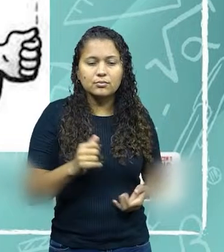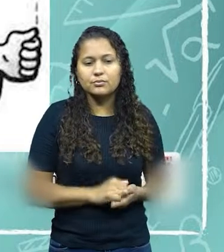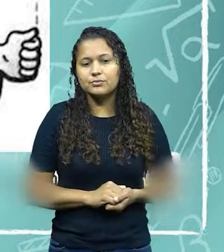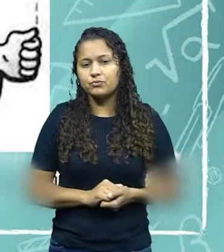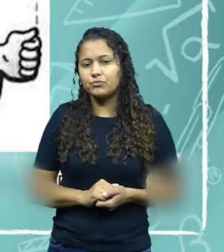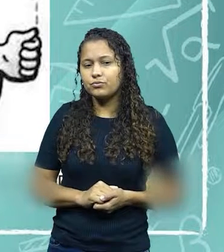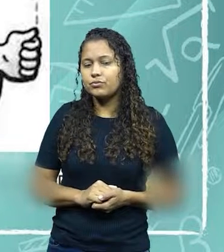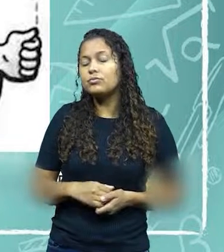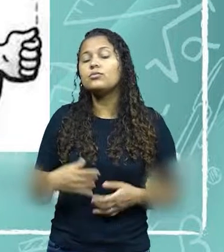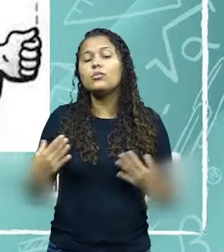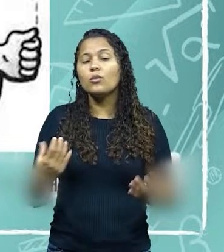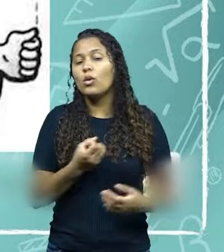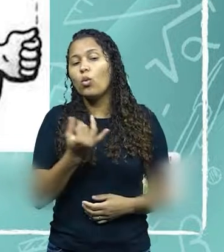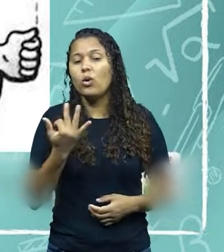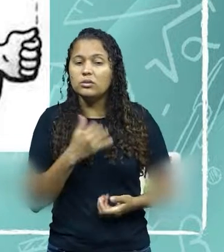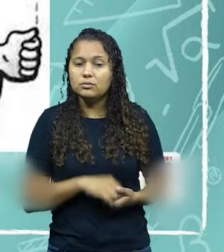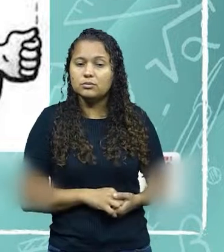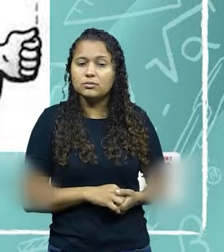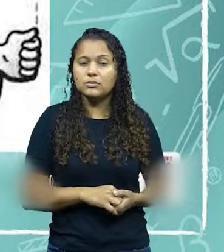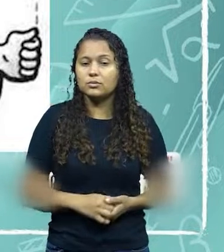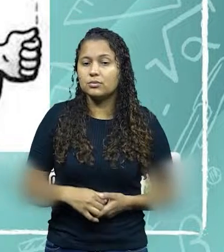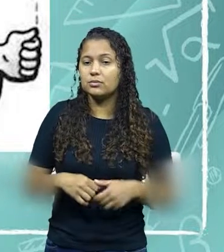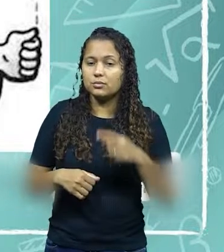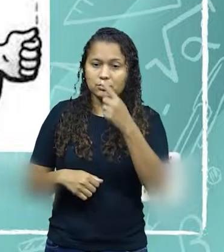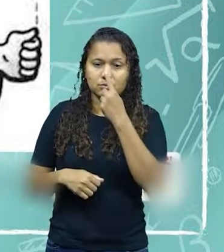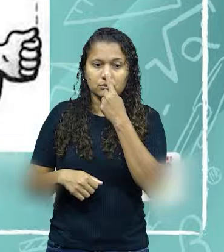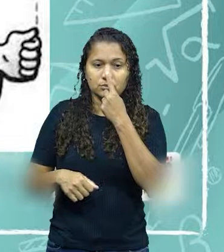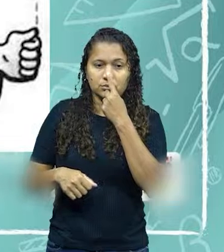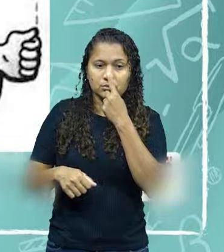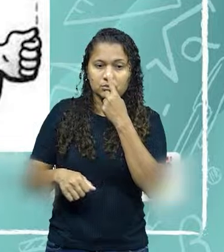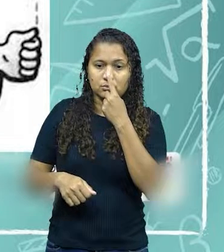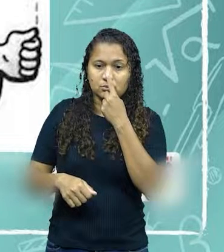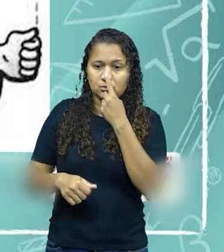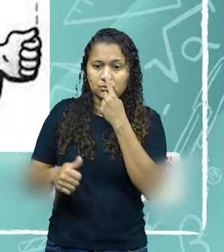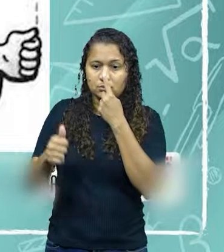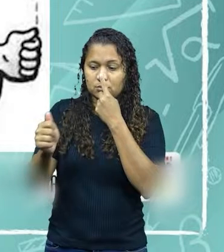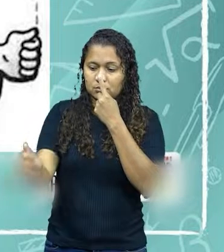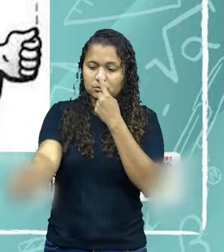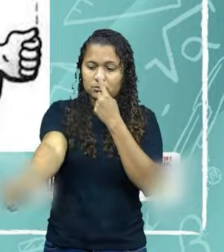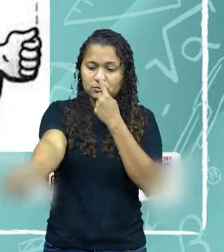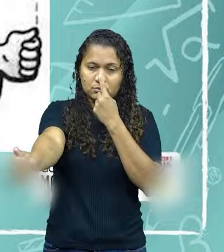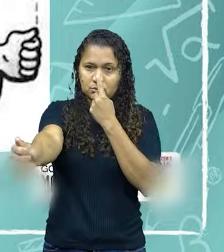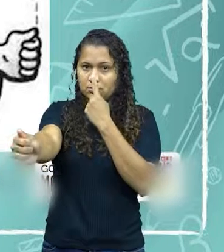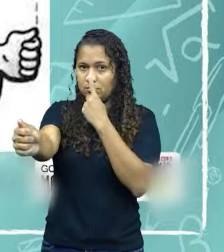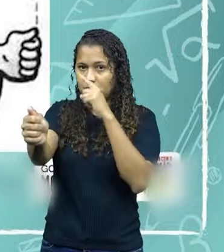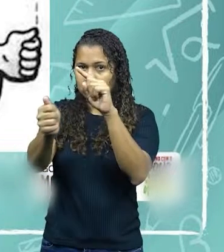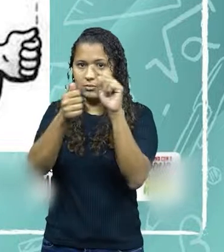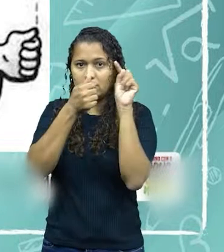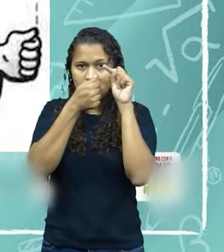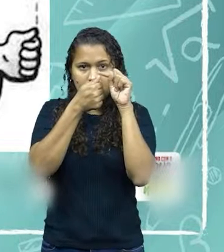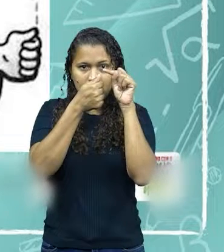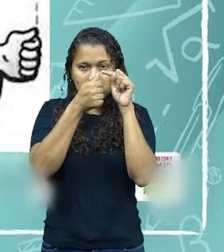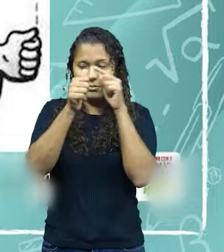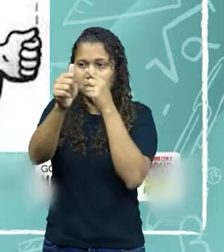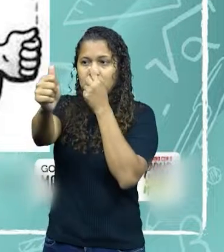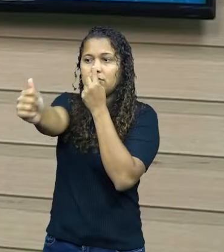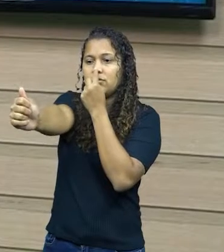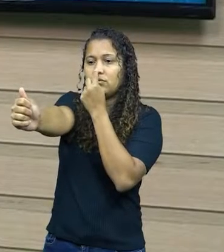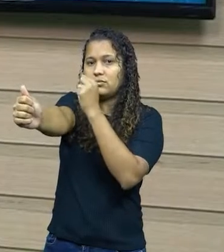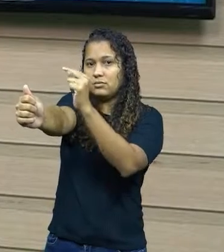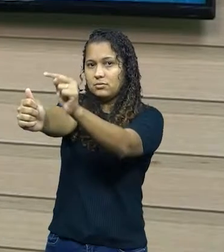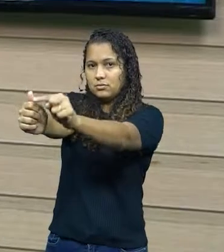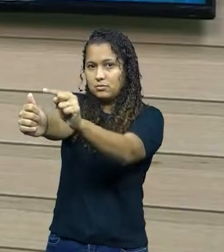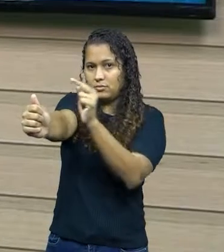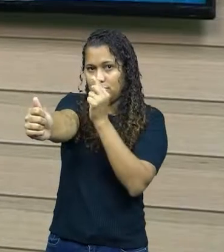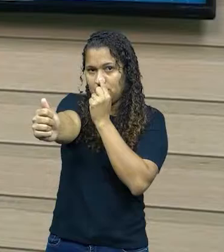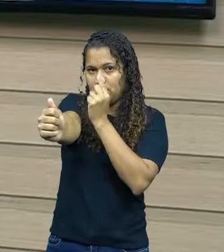Então, a distância da jarda é a distância entre o nariz e a ponta do dedo do rei Henrique I, ou seja, da